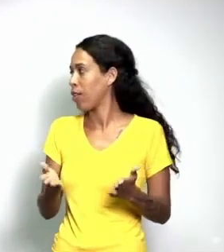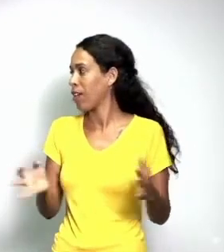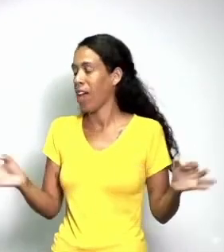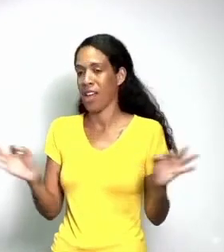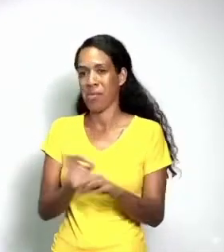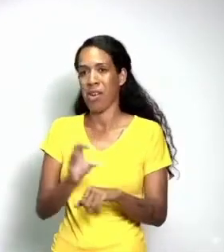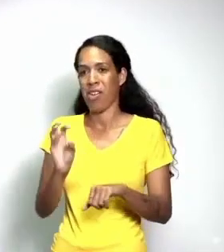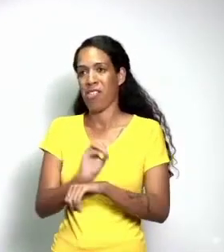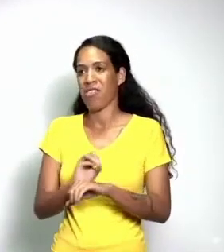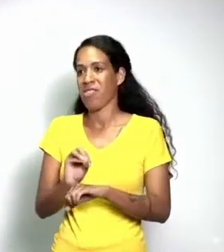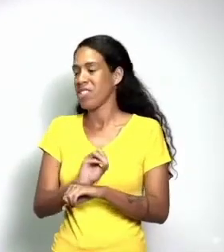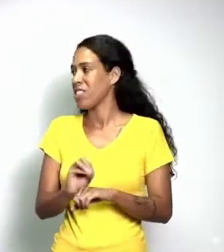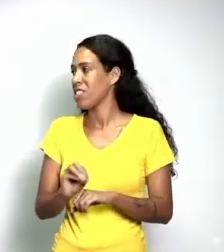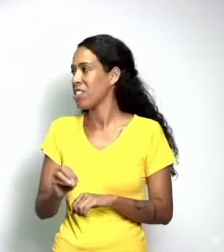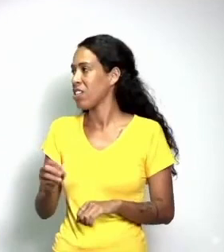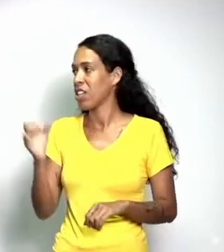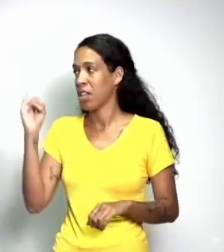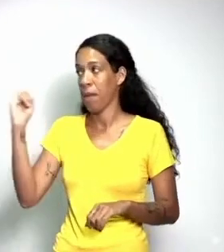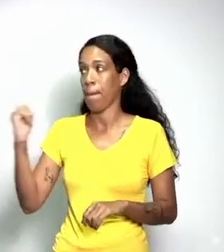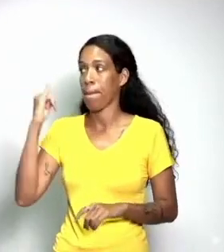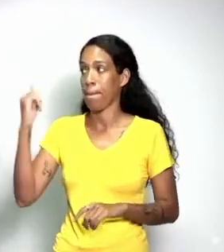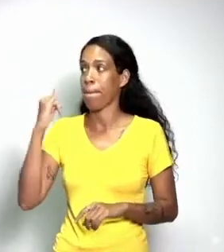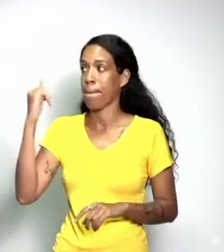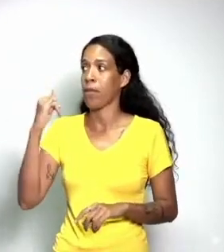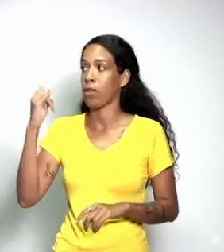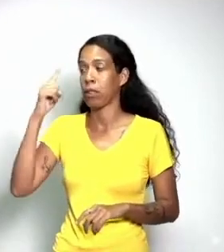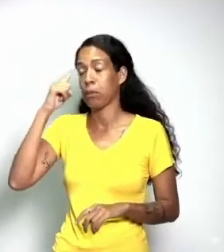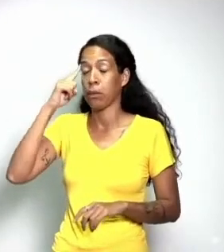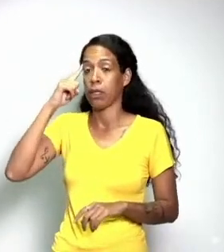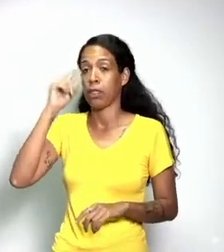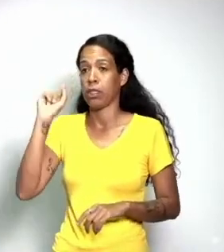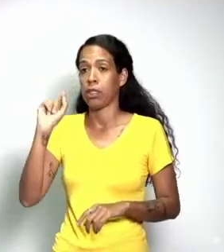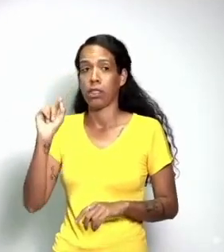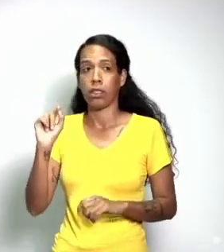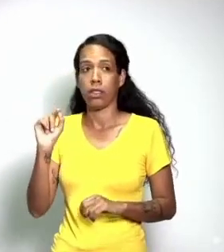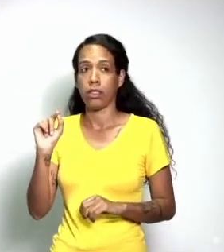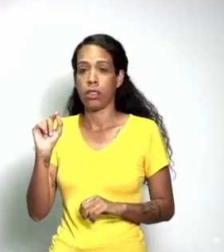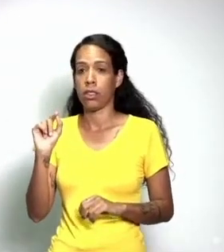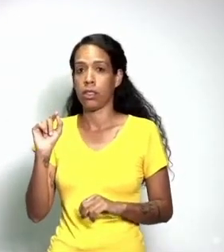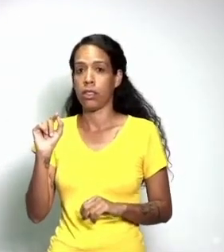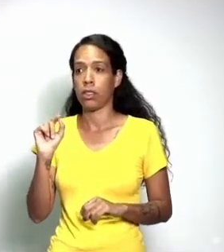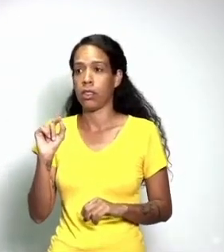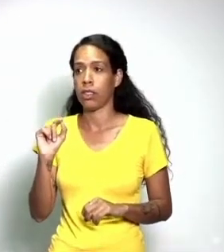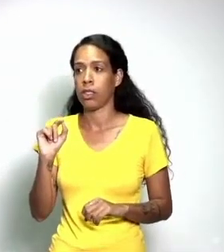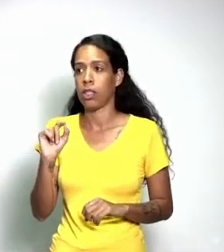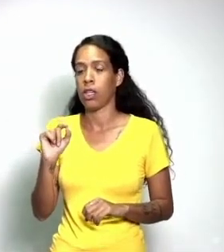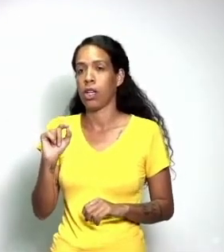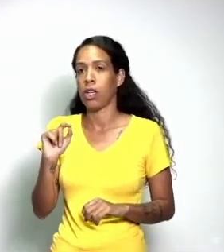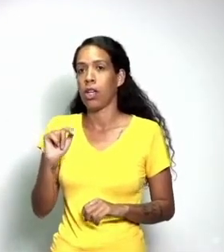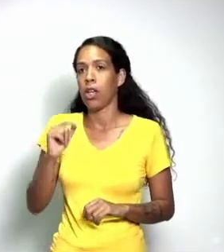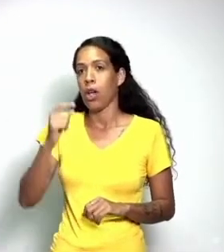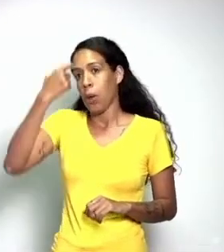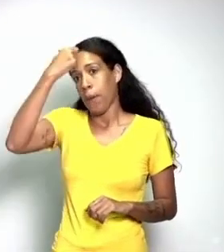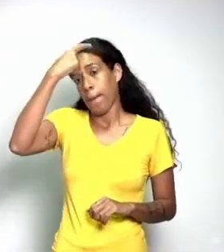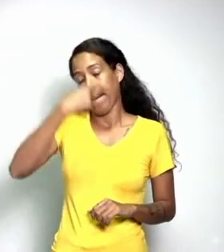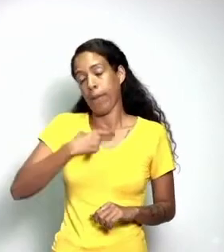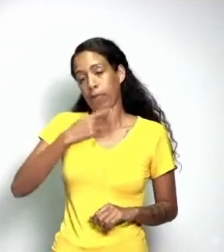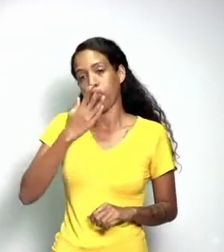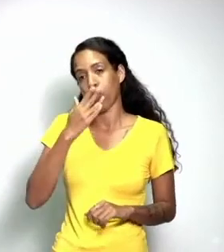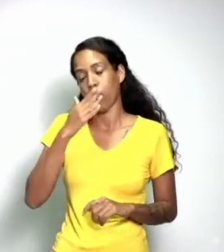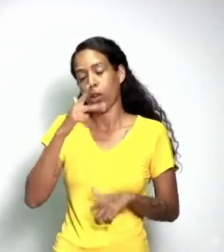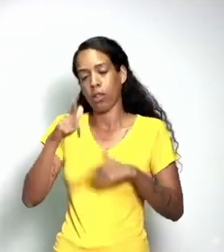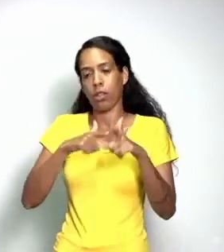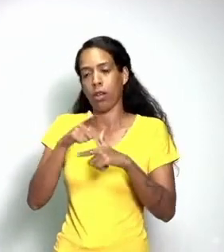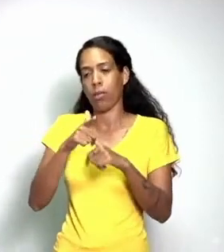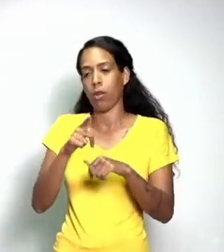oficina. Ela é muito importante pensando no perfil de cor que a gente está trabalhando na câmera. Então, a gente